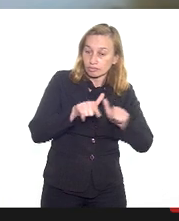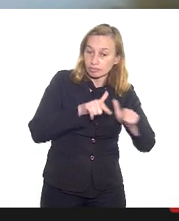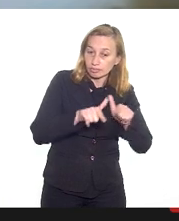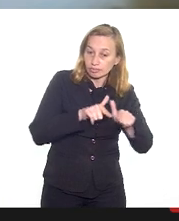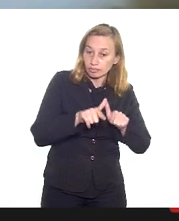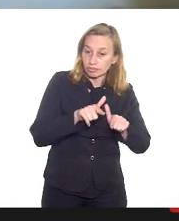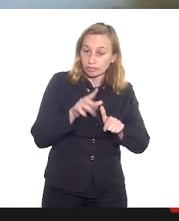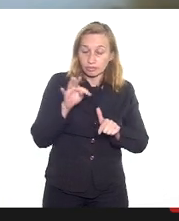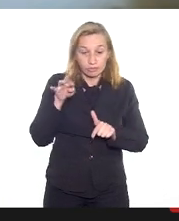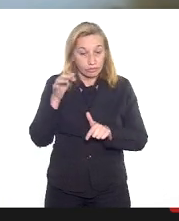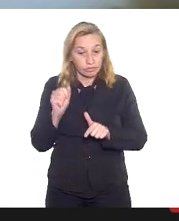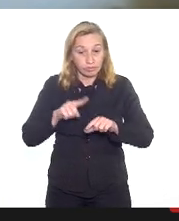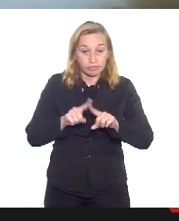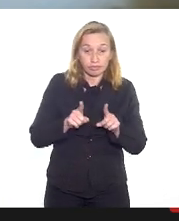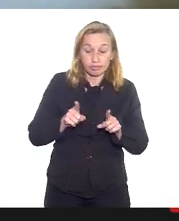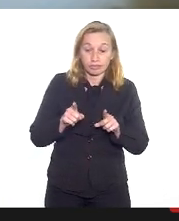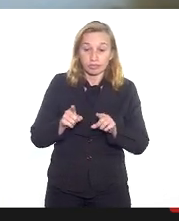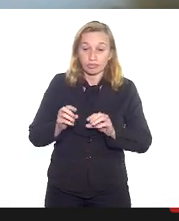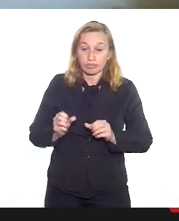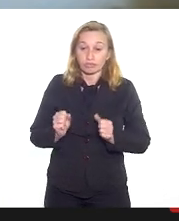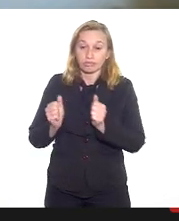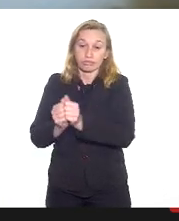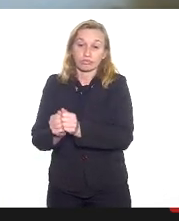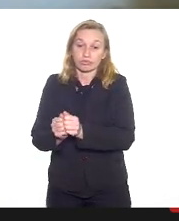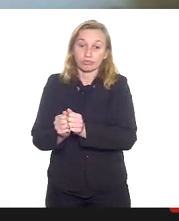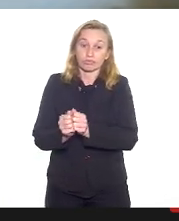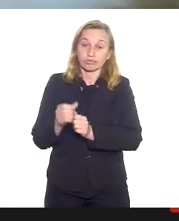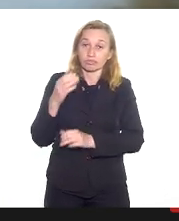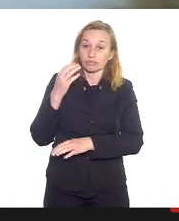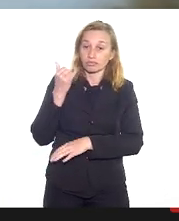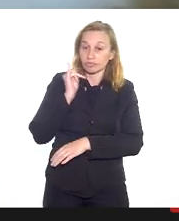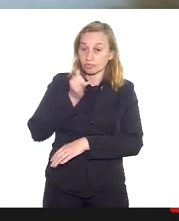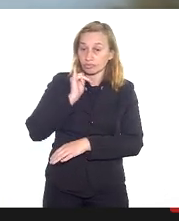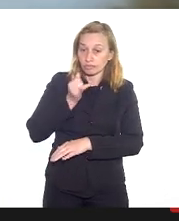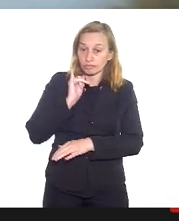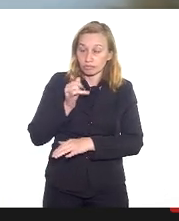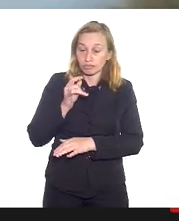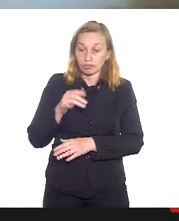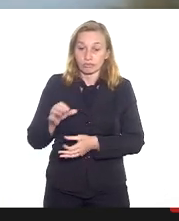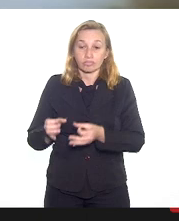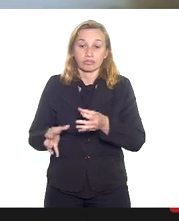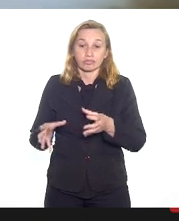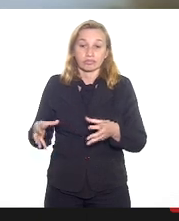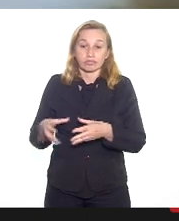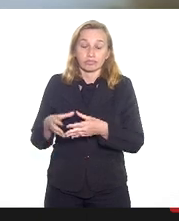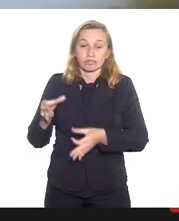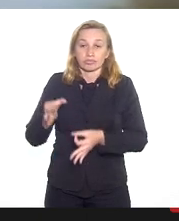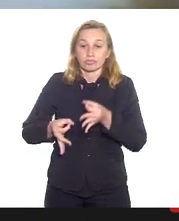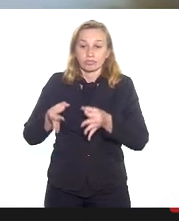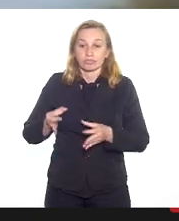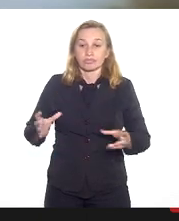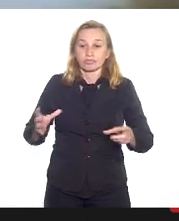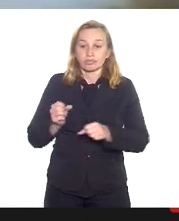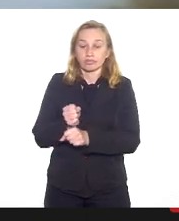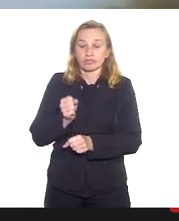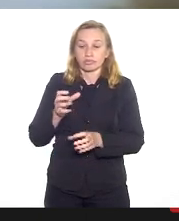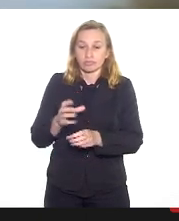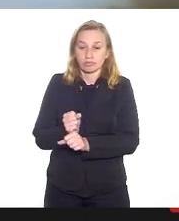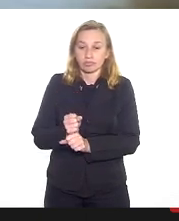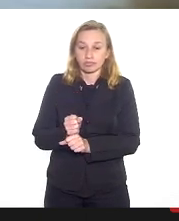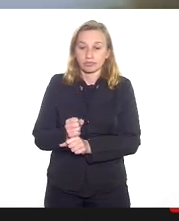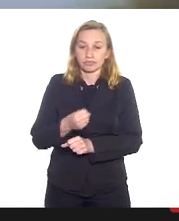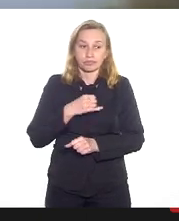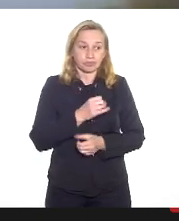cima do relatório do Tribunal de Contas. Se Vossa Senhoria desejar, doutora Karine, eu passo a convidá-la